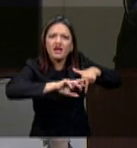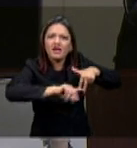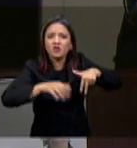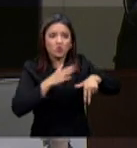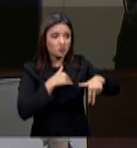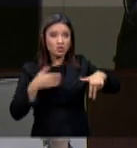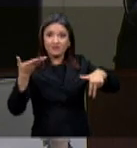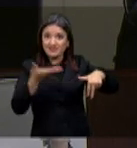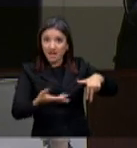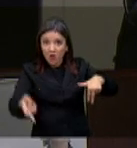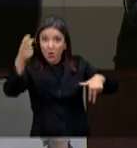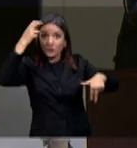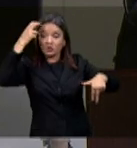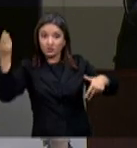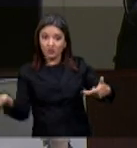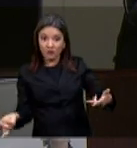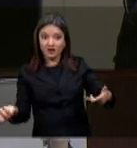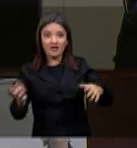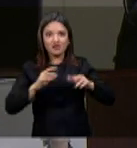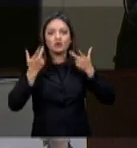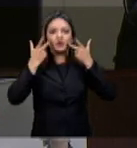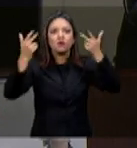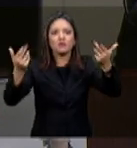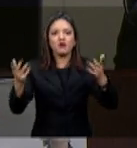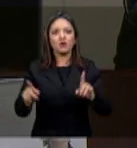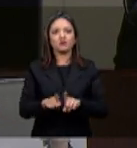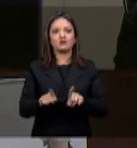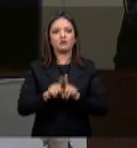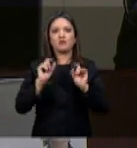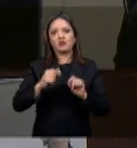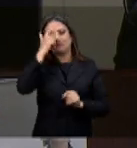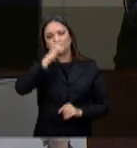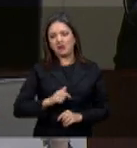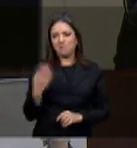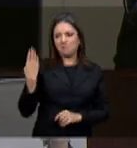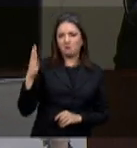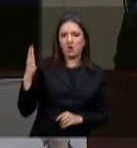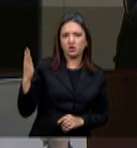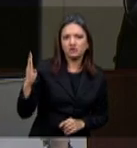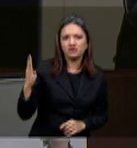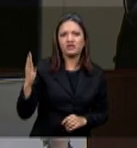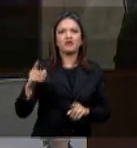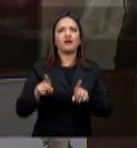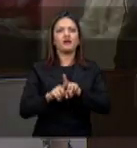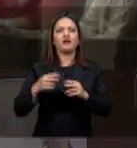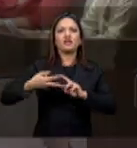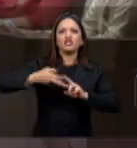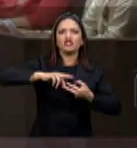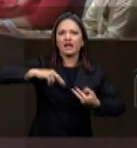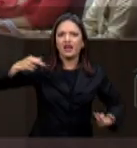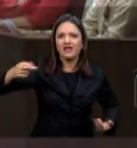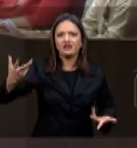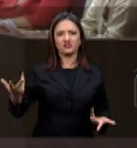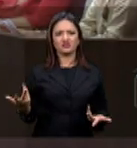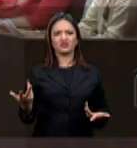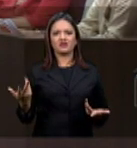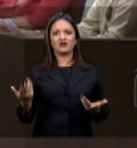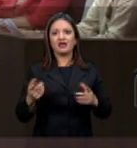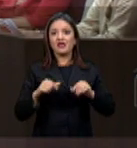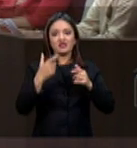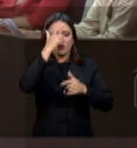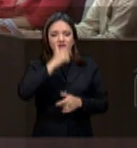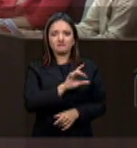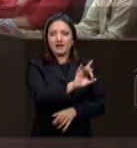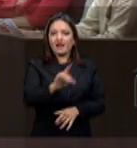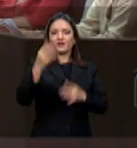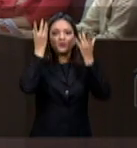Deixemos a natureza de fora, e também sua prima erudita, a biologia, e ainda a prima irmã da biologia, a genética. A subjetividade de um